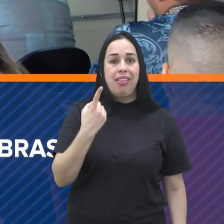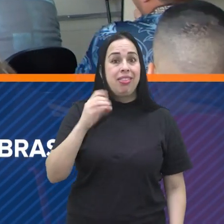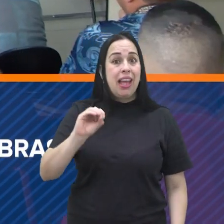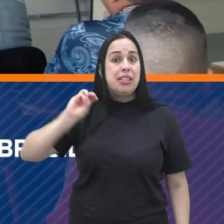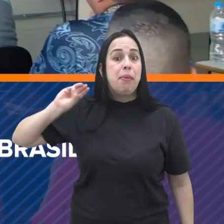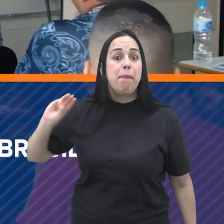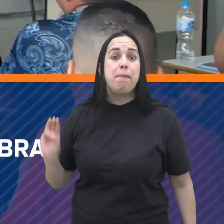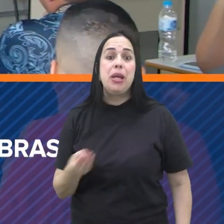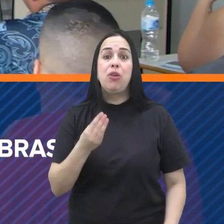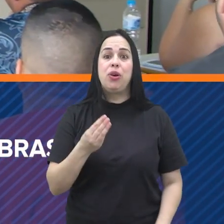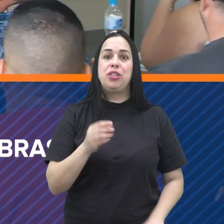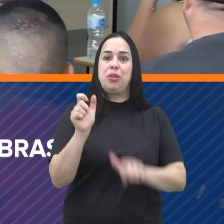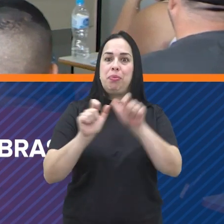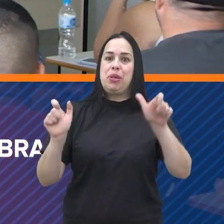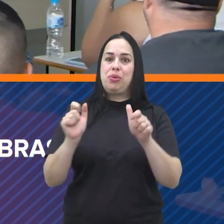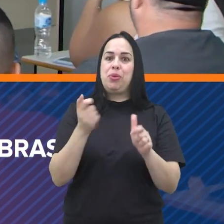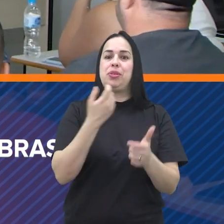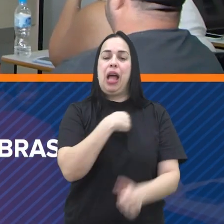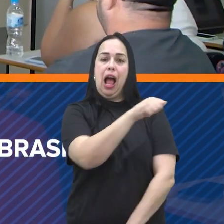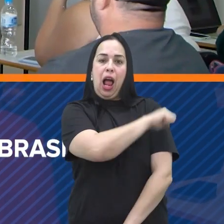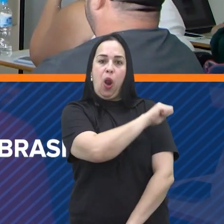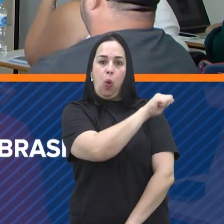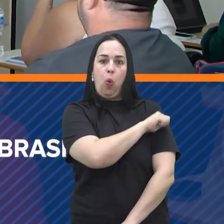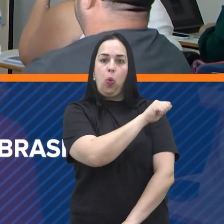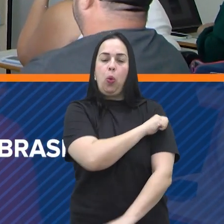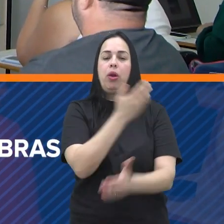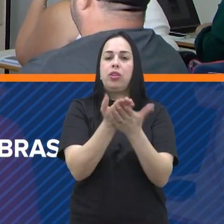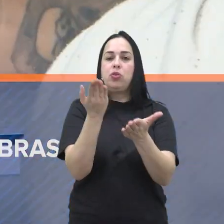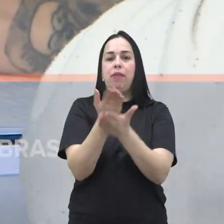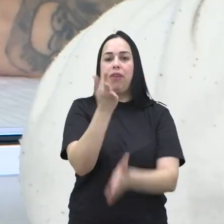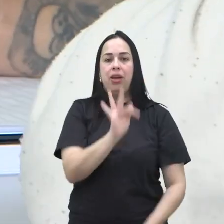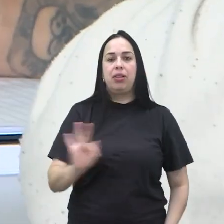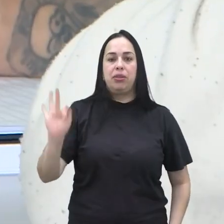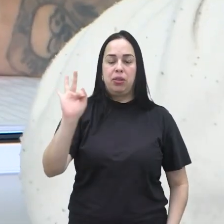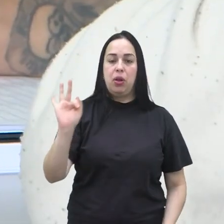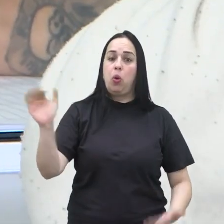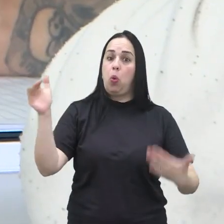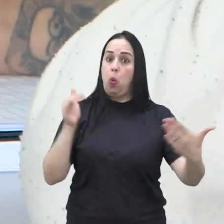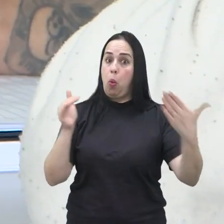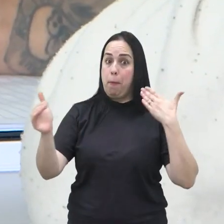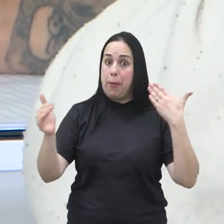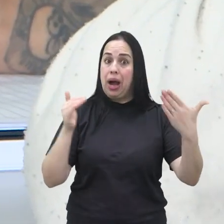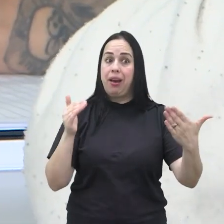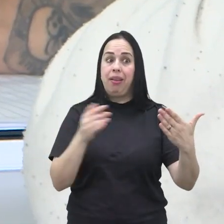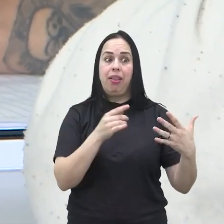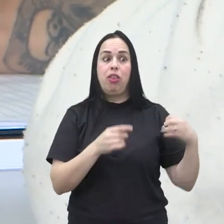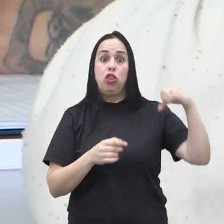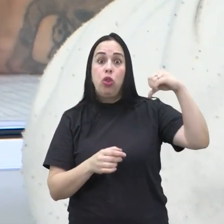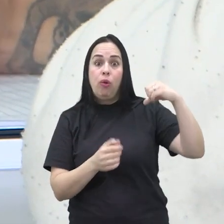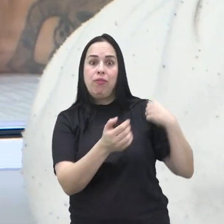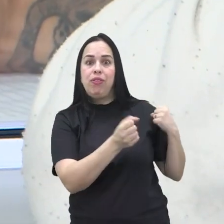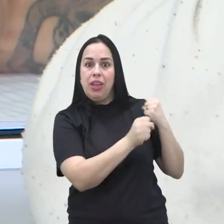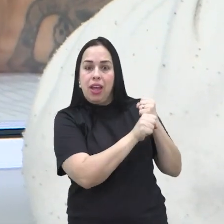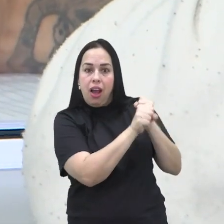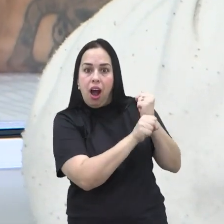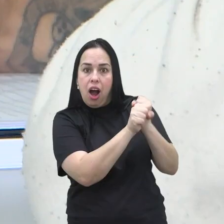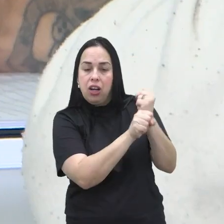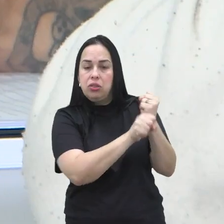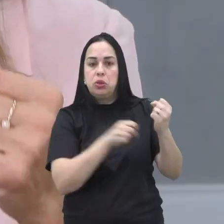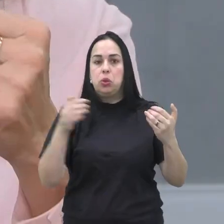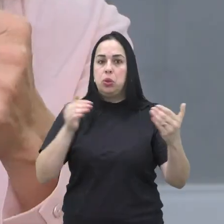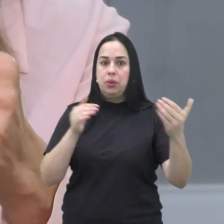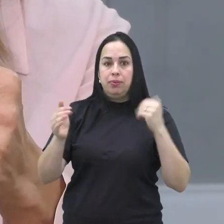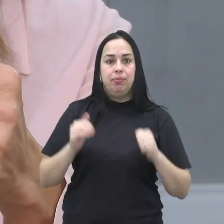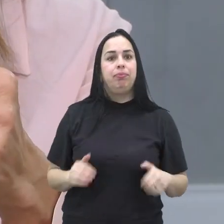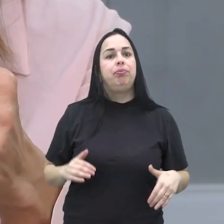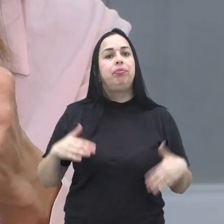tinha quase 10 milhões de estudantes universitários. Esse número foi o maior dos últimos 9 anos.